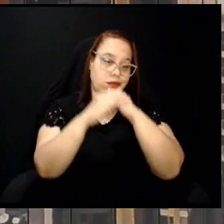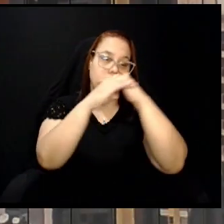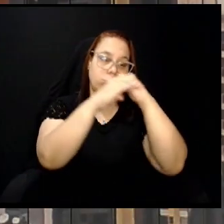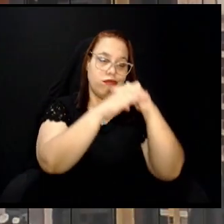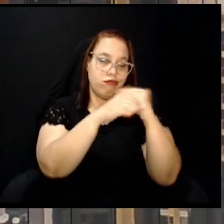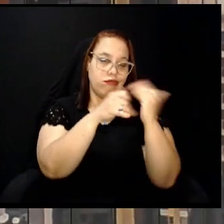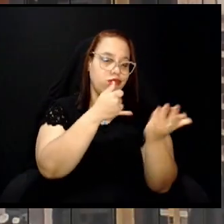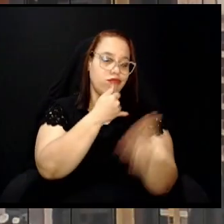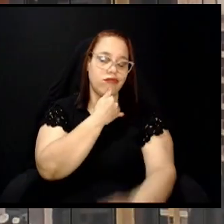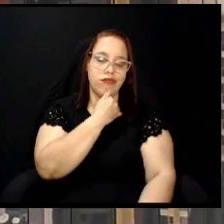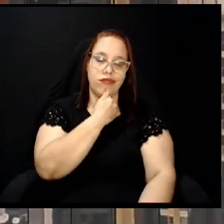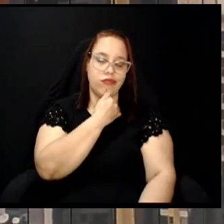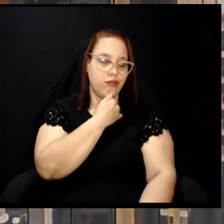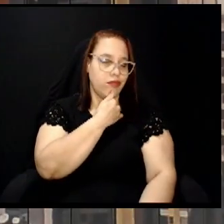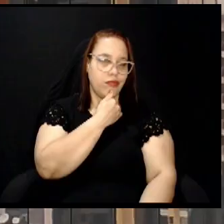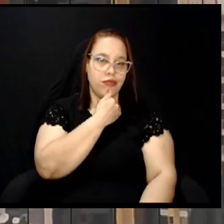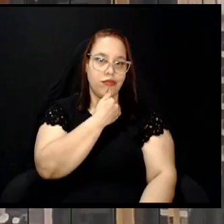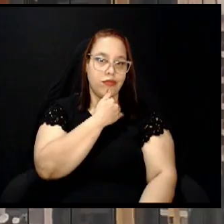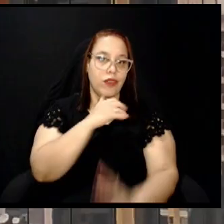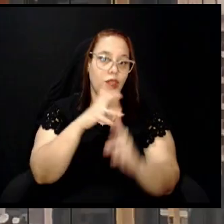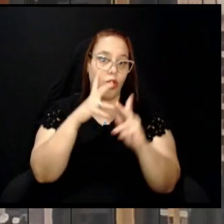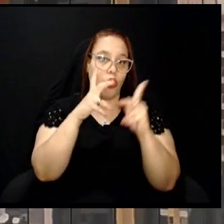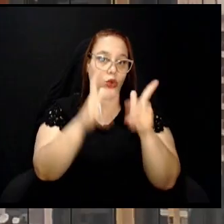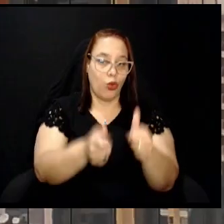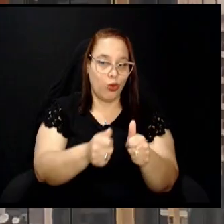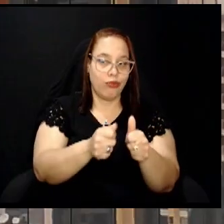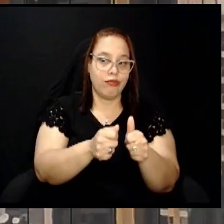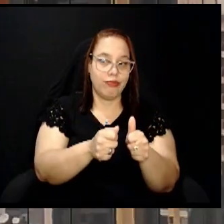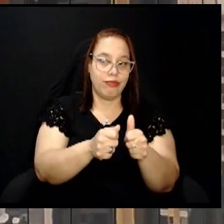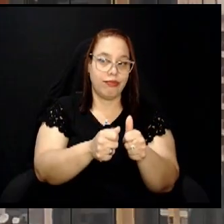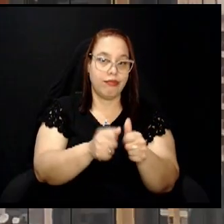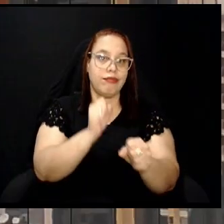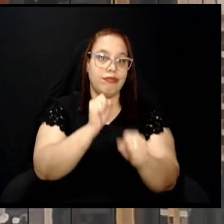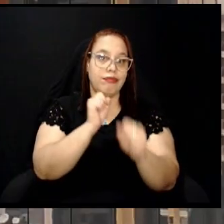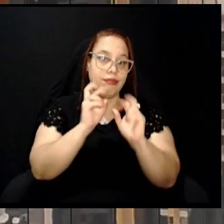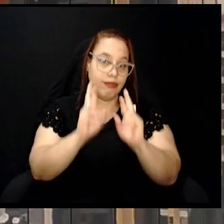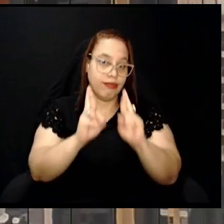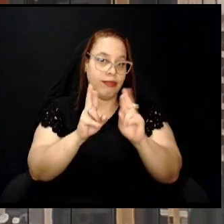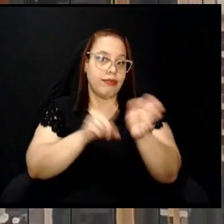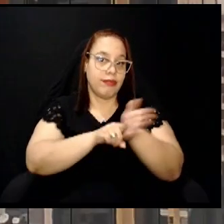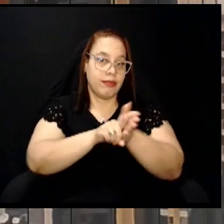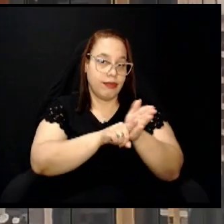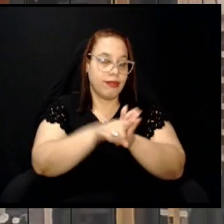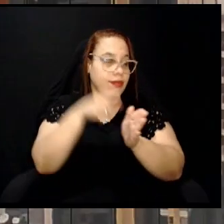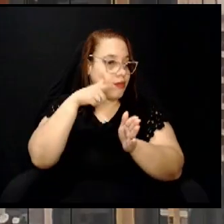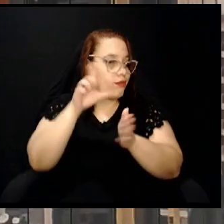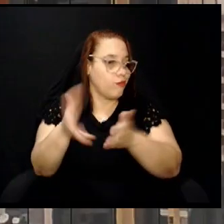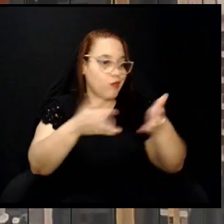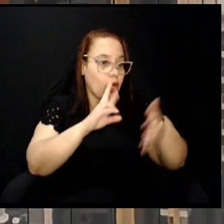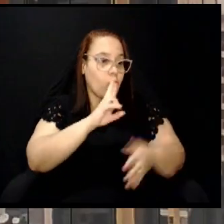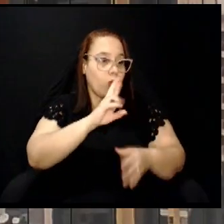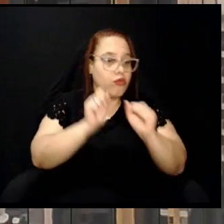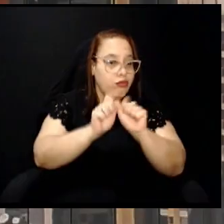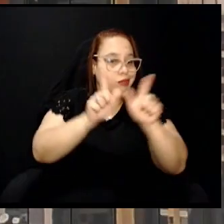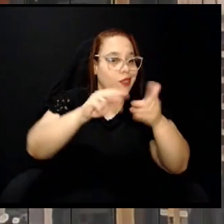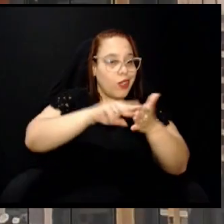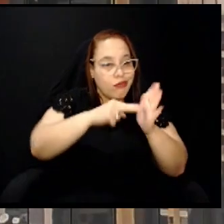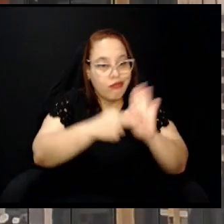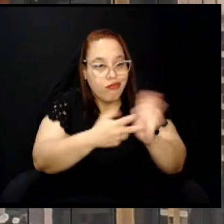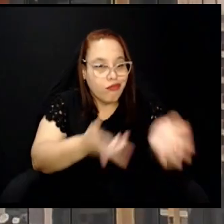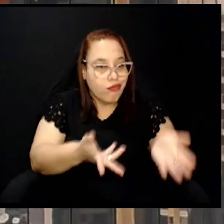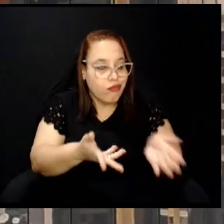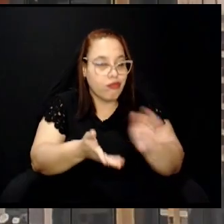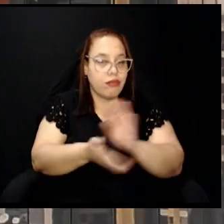né? Infelizmente, a gente está sujeito a tudo isso, e a gente espera então que as investigações consigam trazer alguma luz nesse sentido,